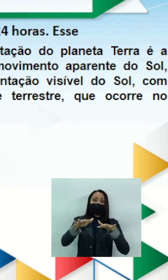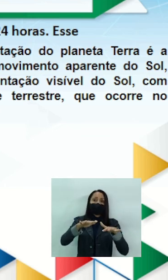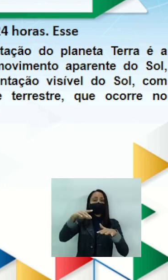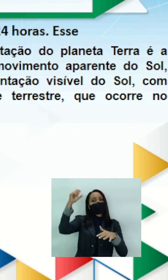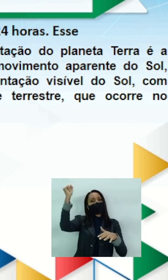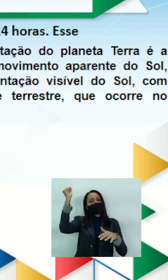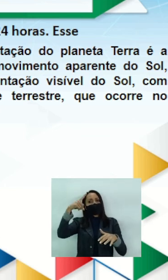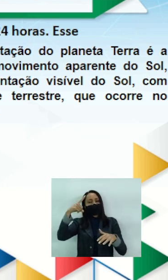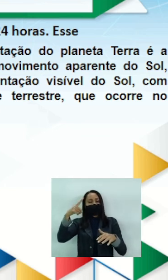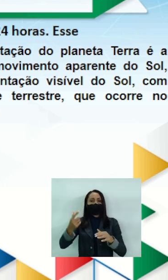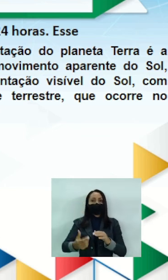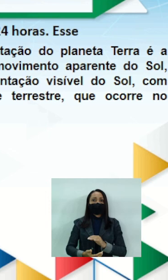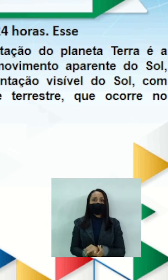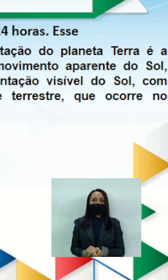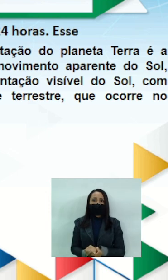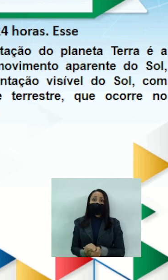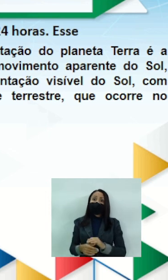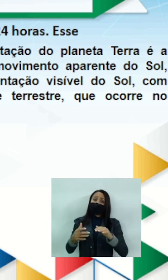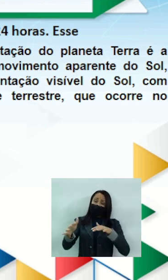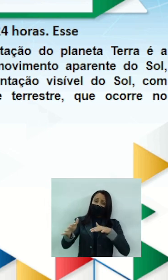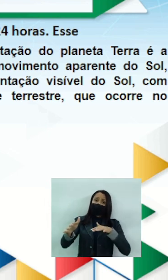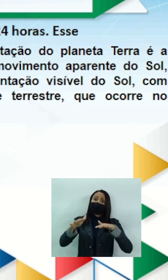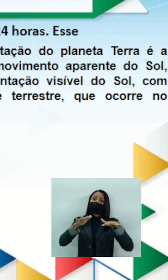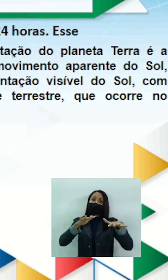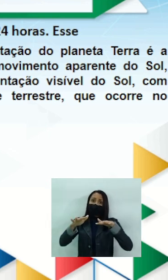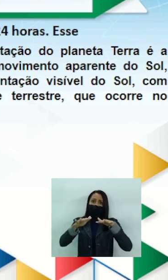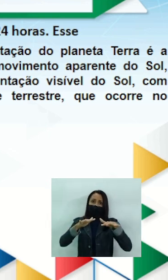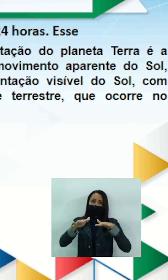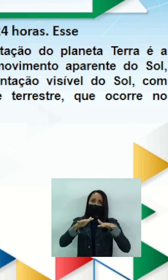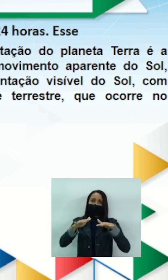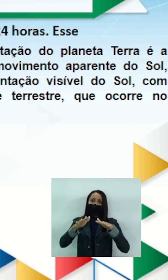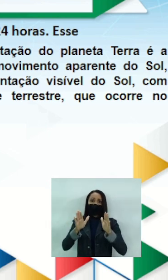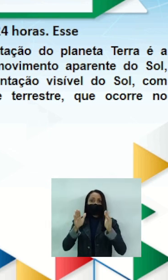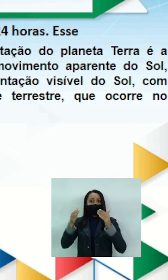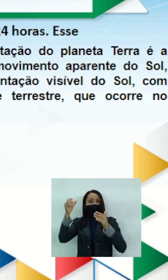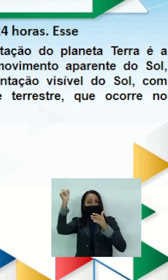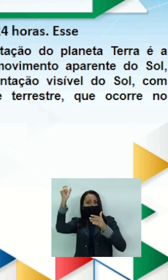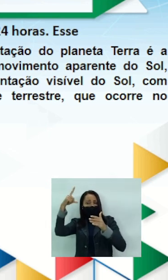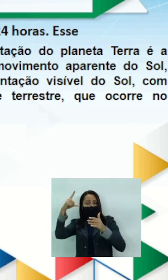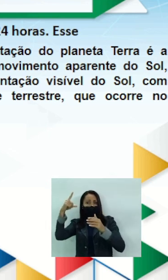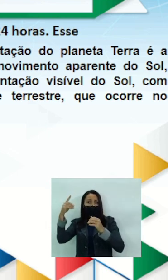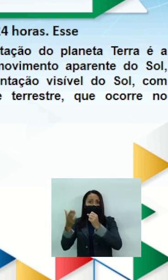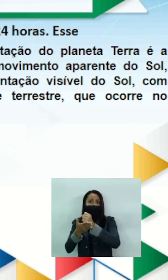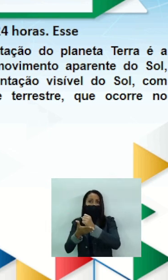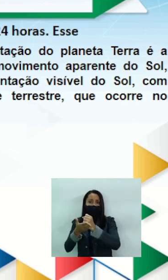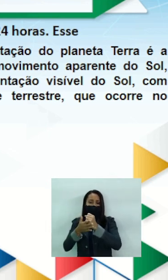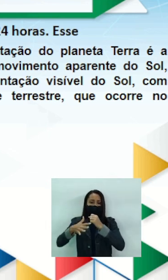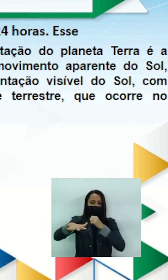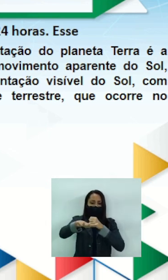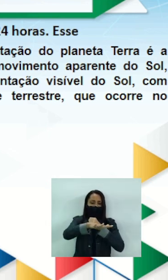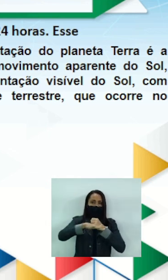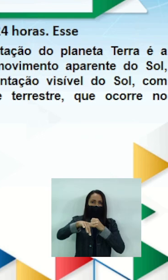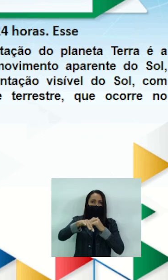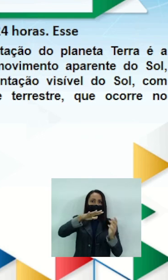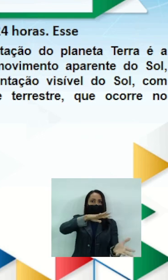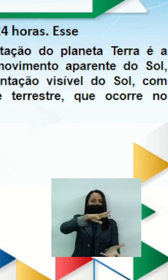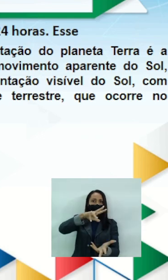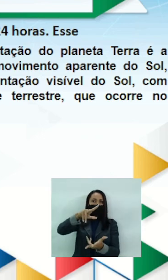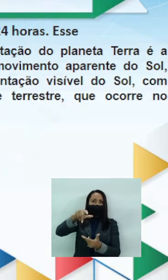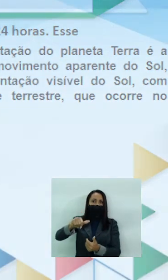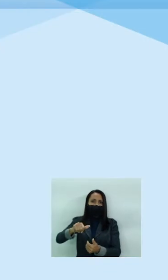do Sol, ou seja, a movimentação viável do Sol com base na superfície terrestre que ocorre no